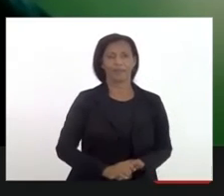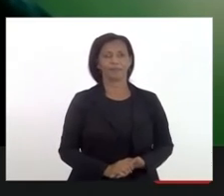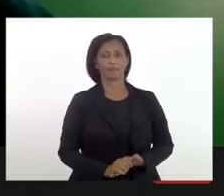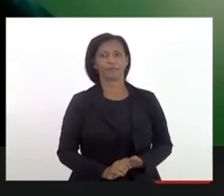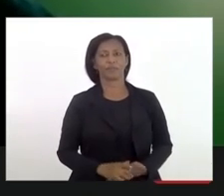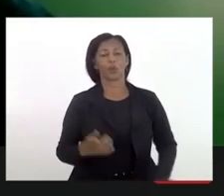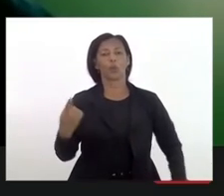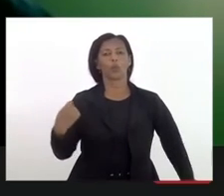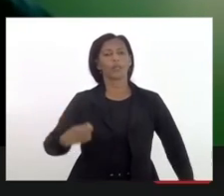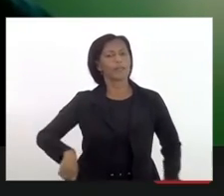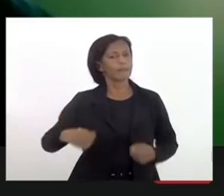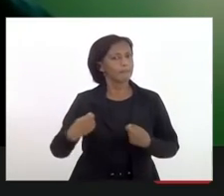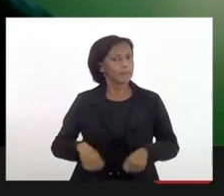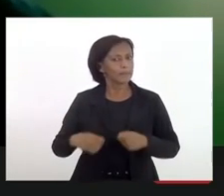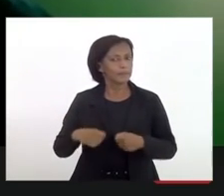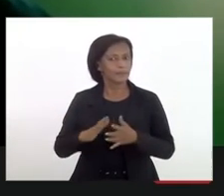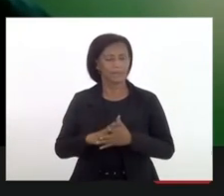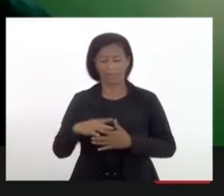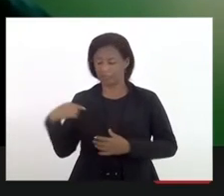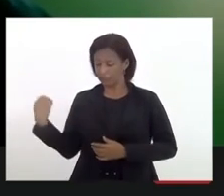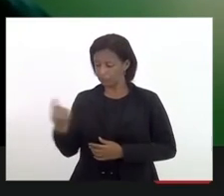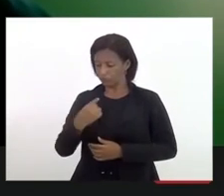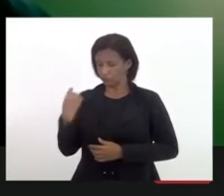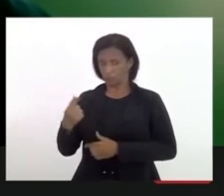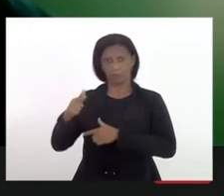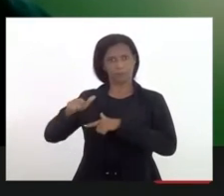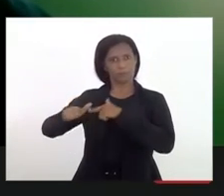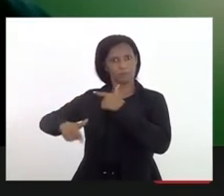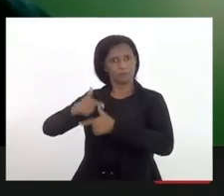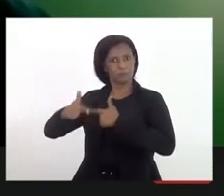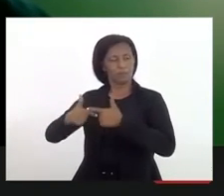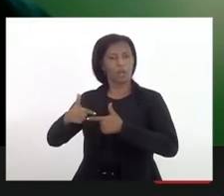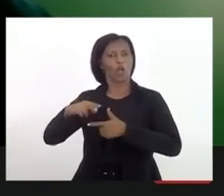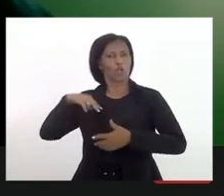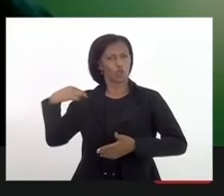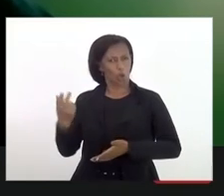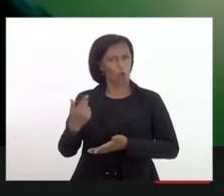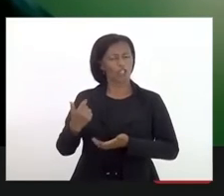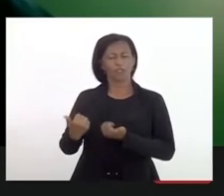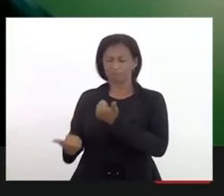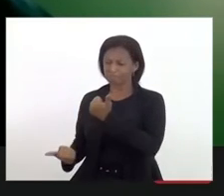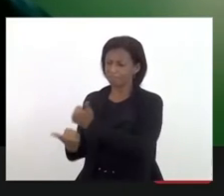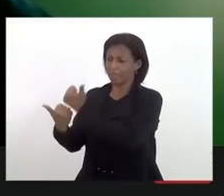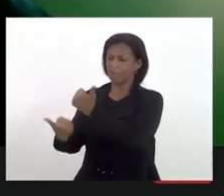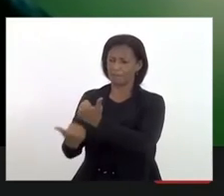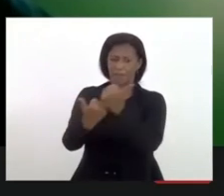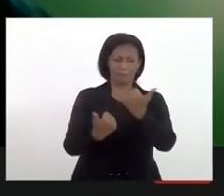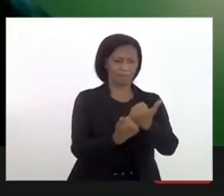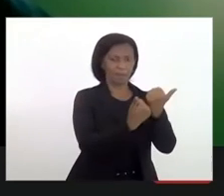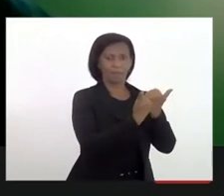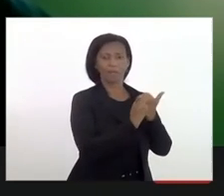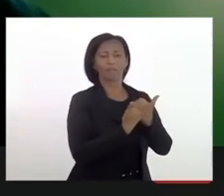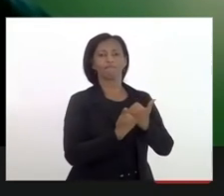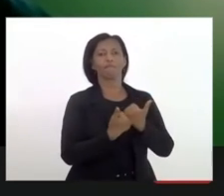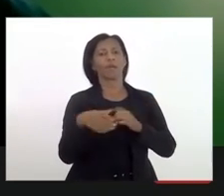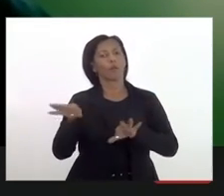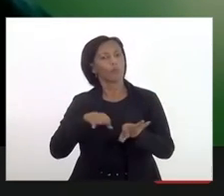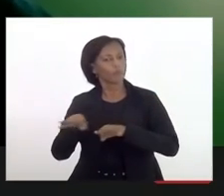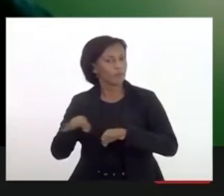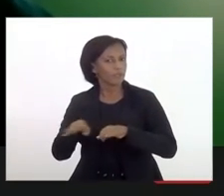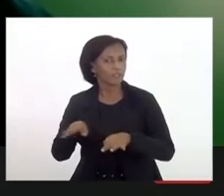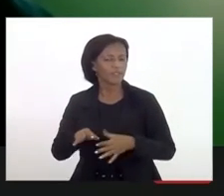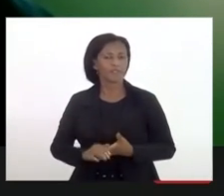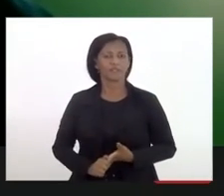o que precisar da nossa parte, nós estamos total apoio aí com relação ao